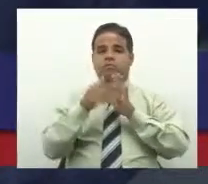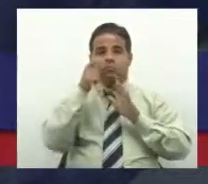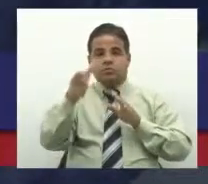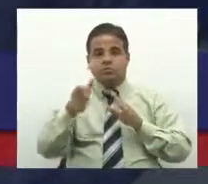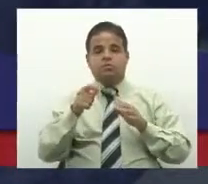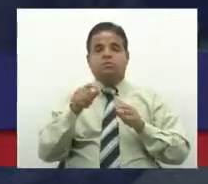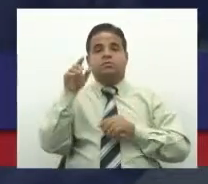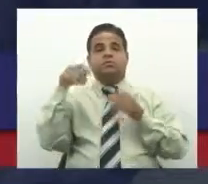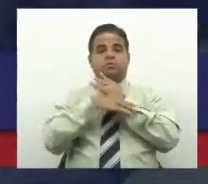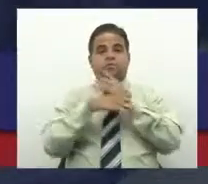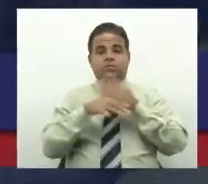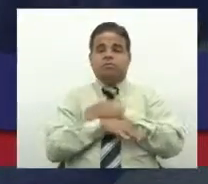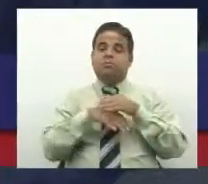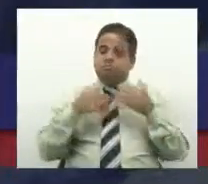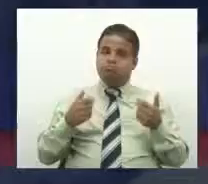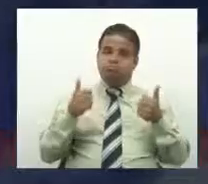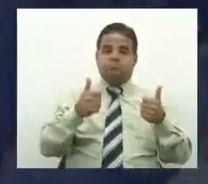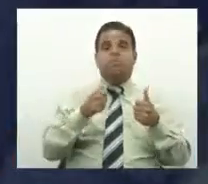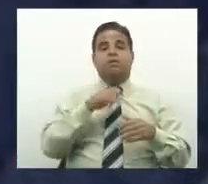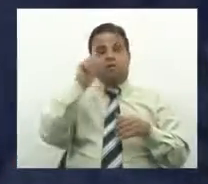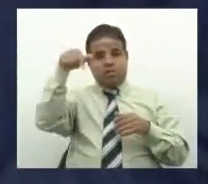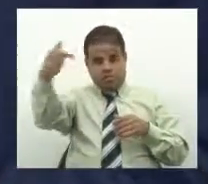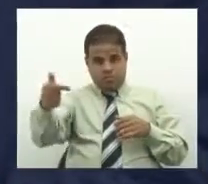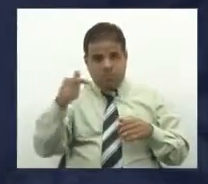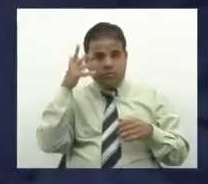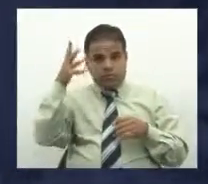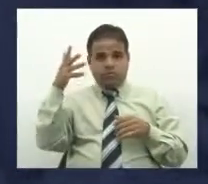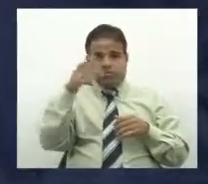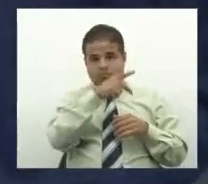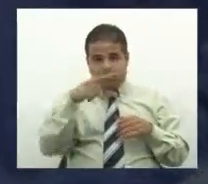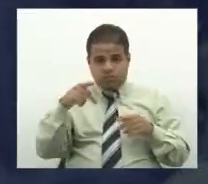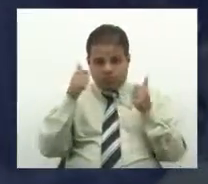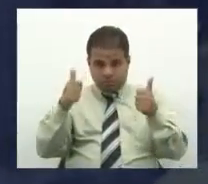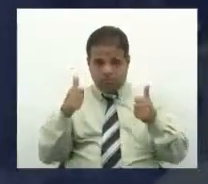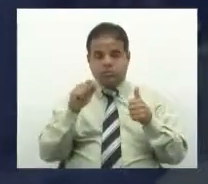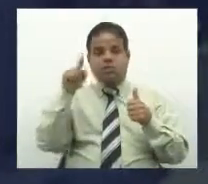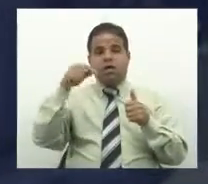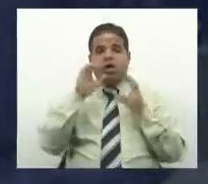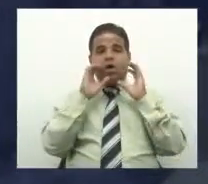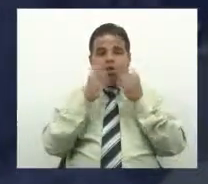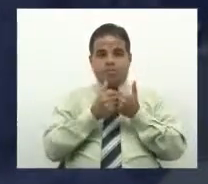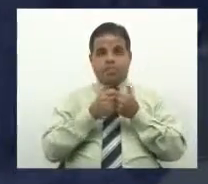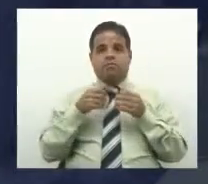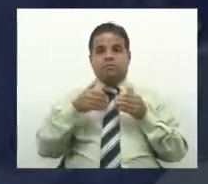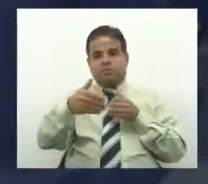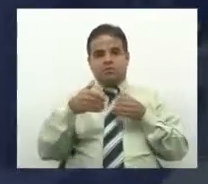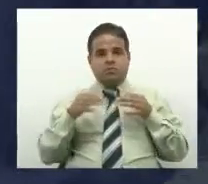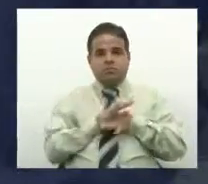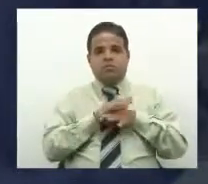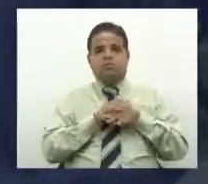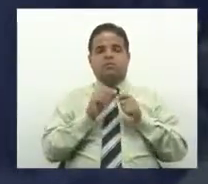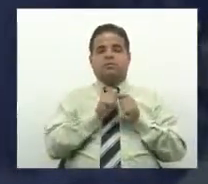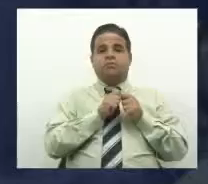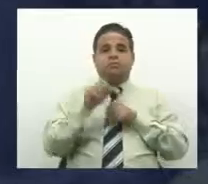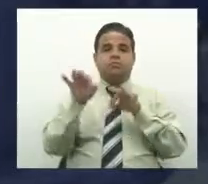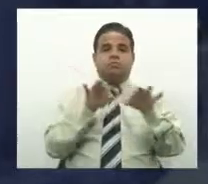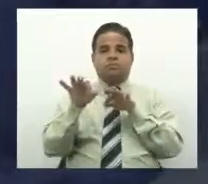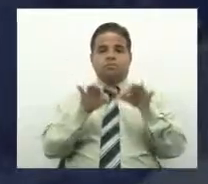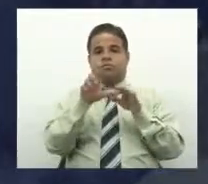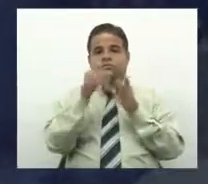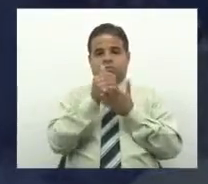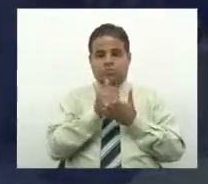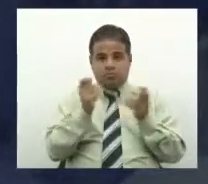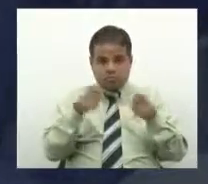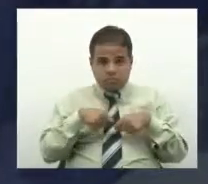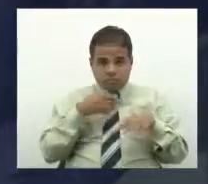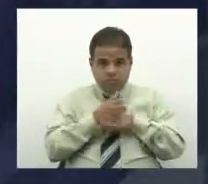município. Então, está sendo a contento, sim. E depois das audiências feitas, aí a comissão tem que terminar para fazer o projeto de lei para que possa ser